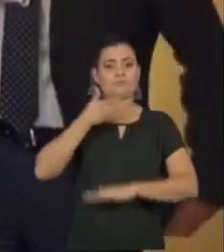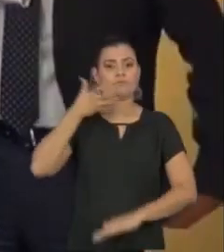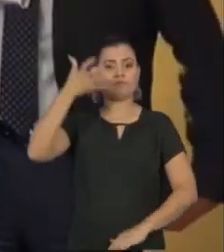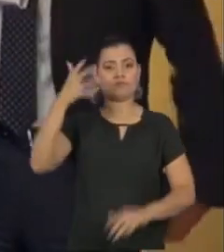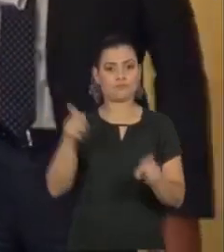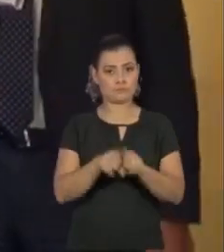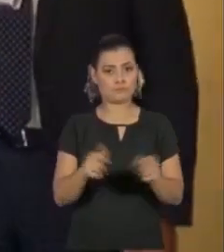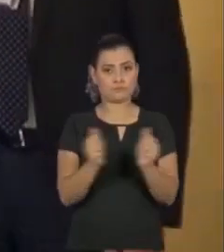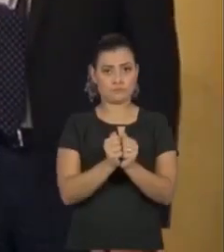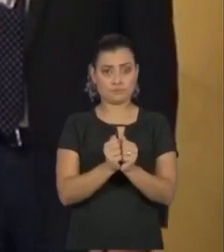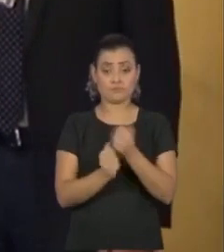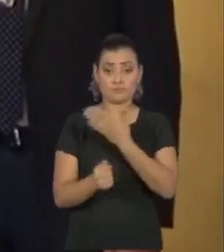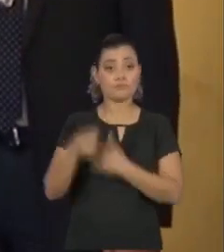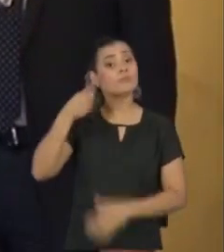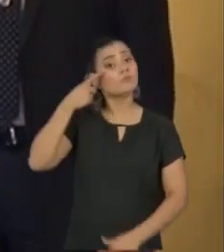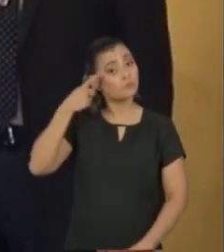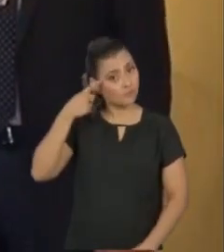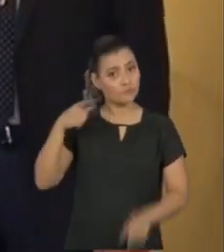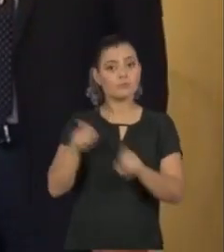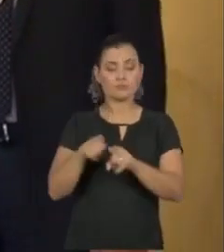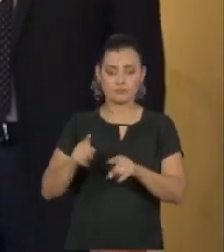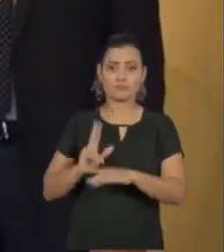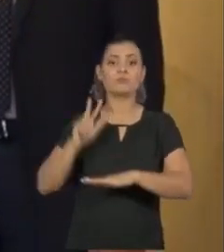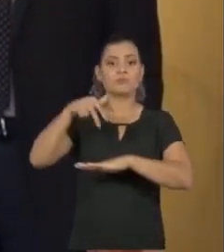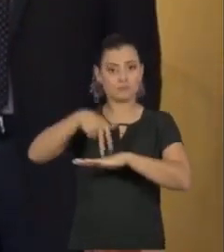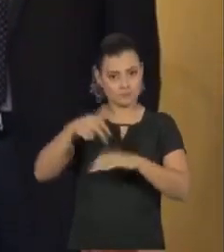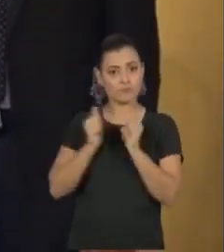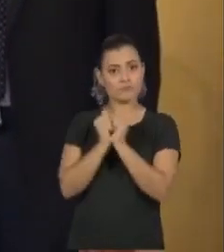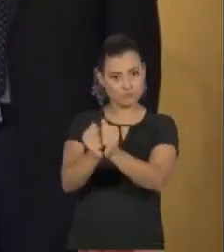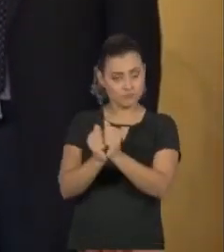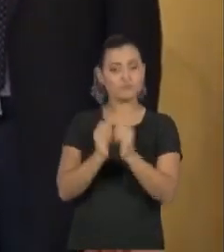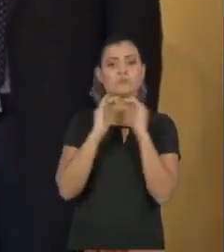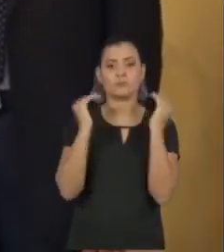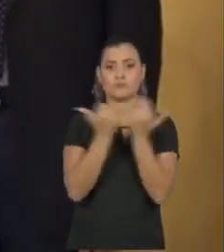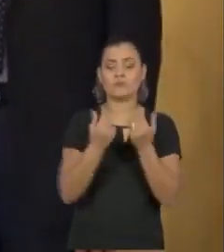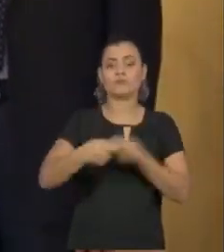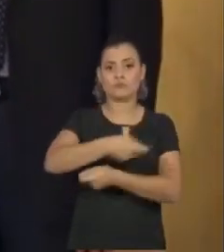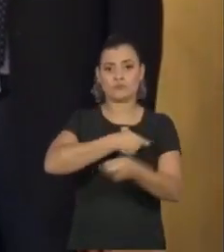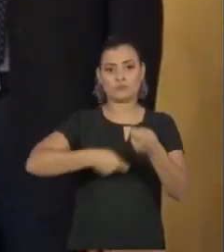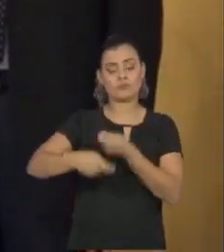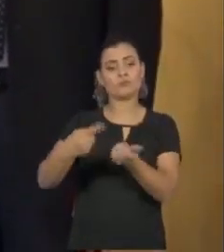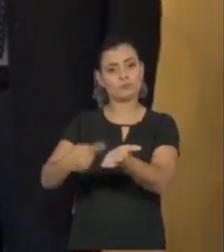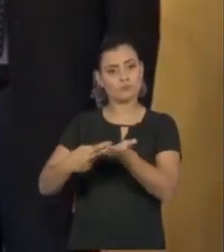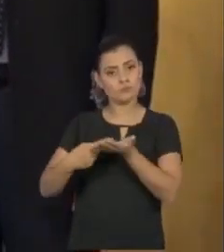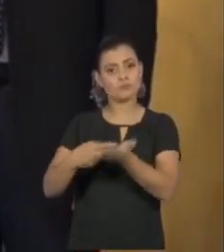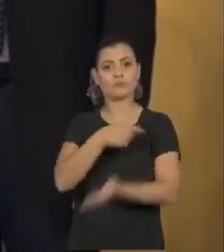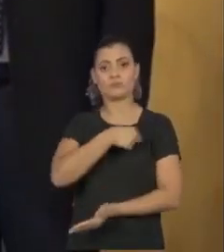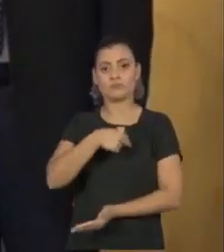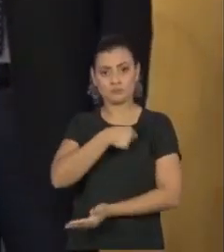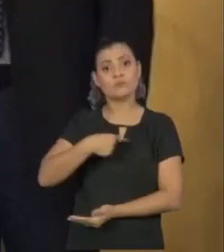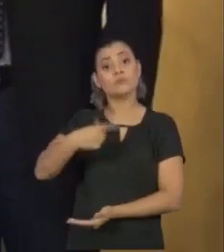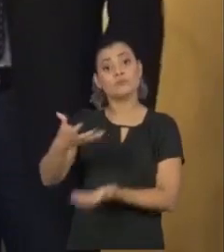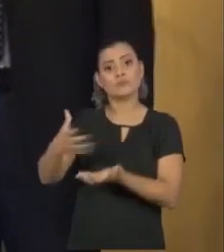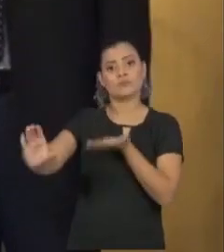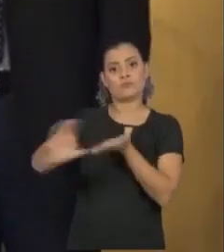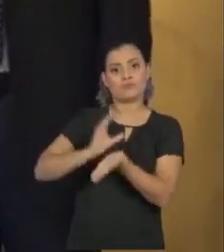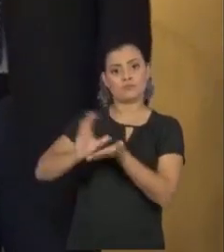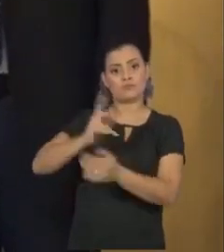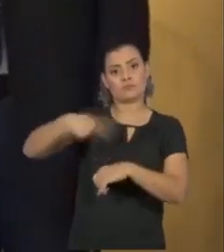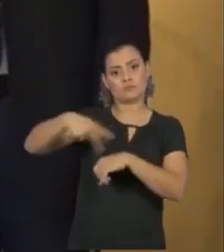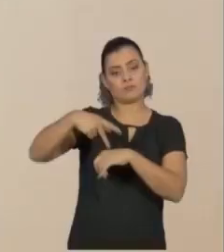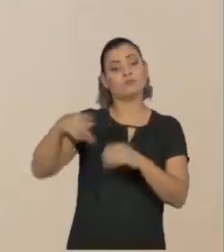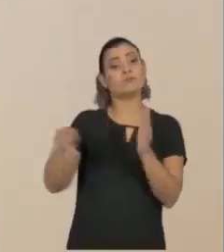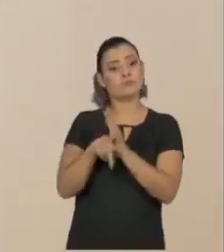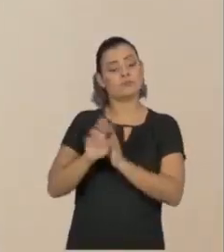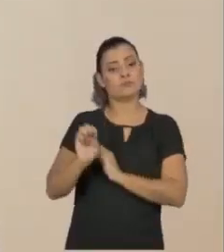O governador de São Paulo, João Dória, está em Davos, onde foi em busca de investimentos para o Estado. A melhor notícia desse